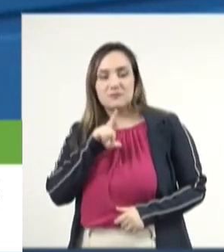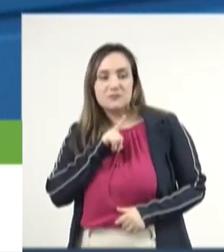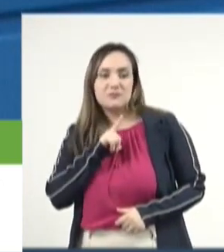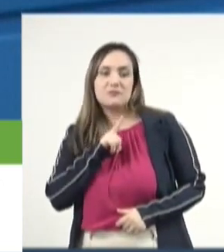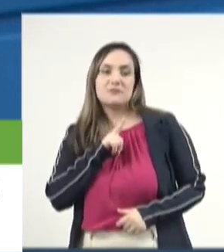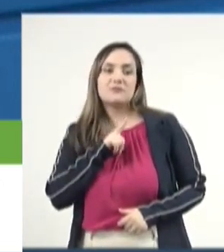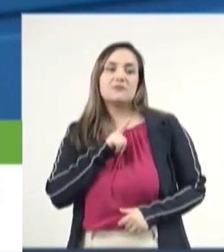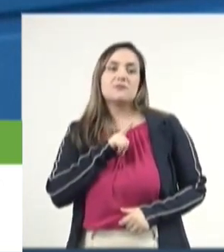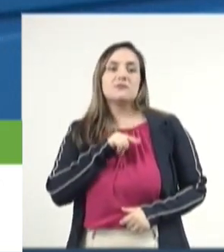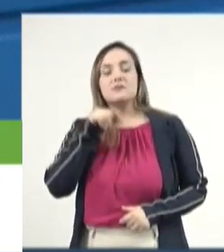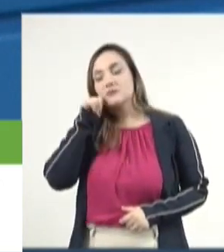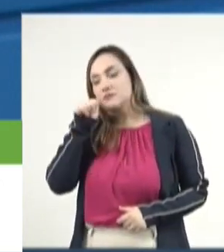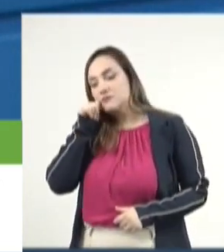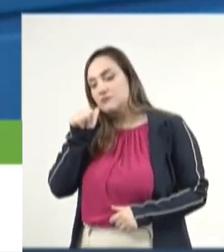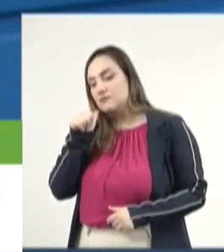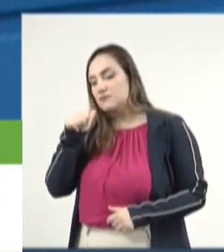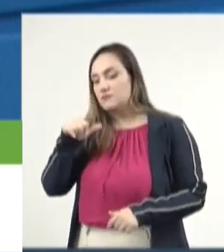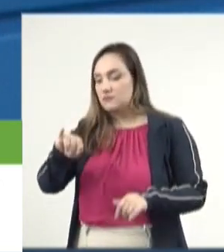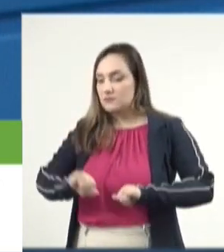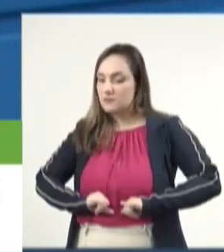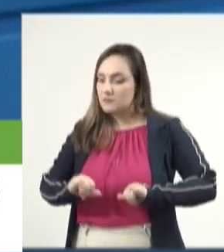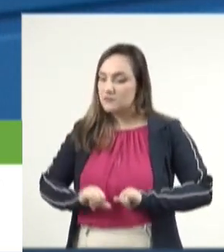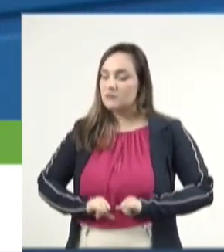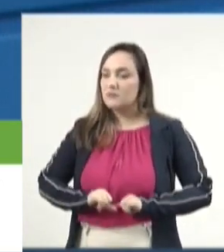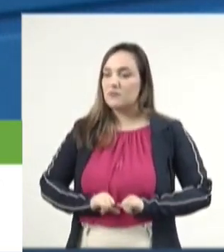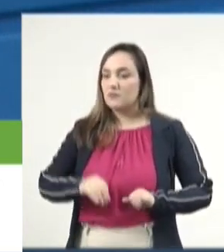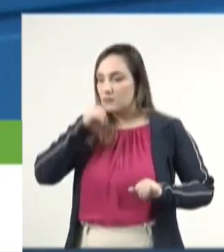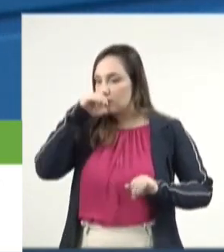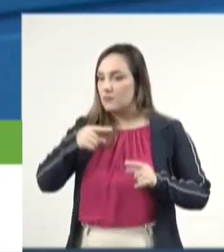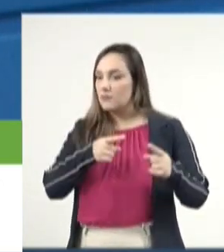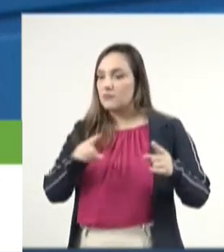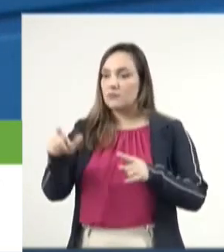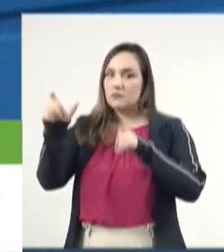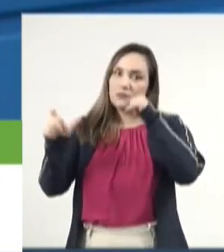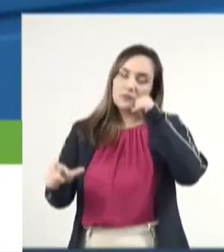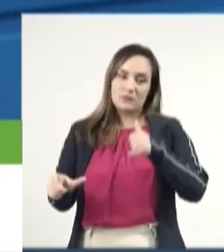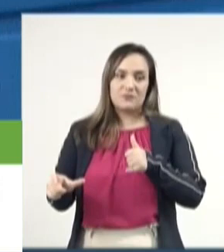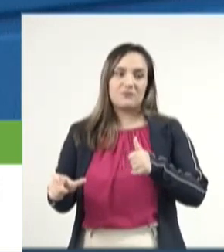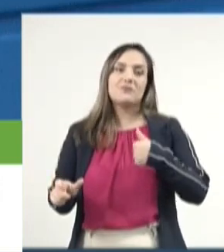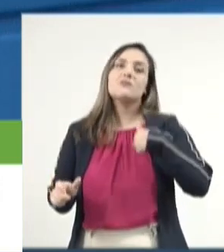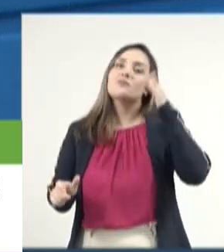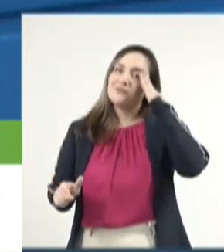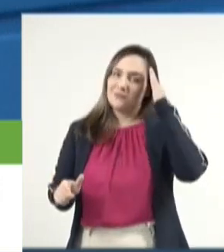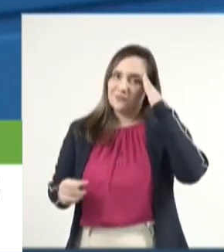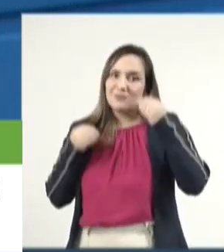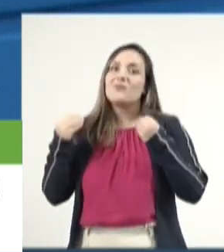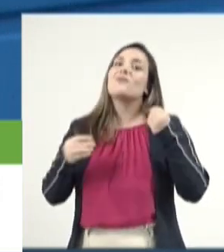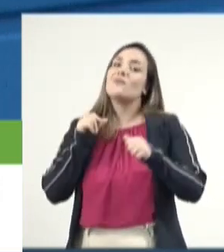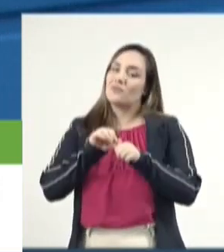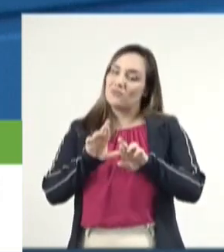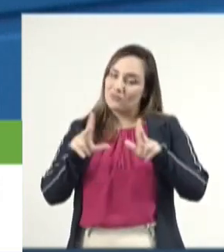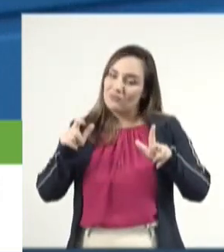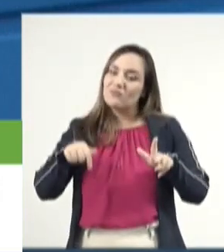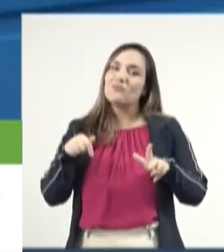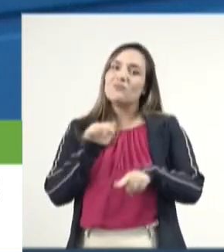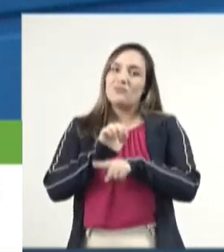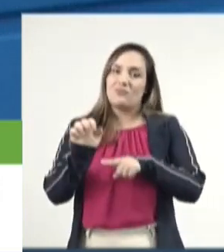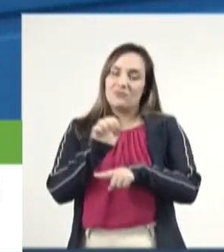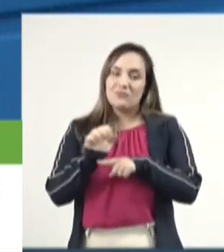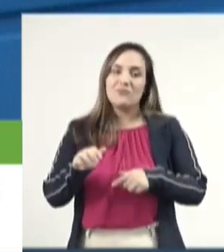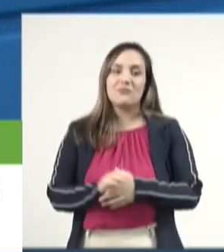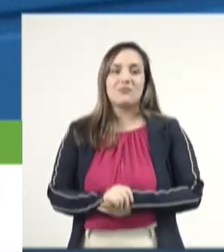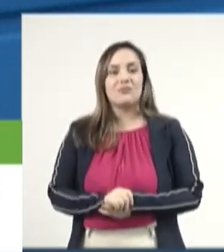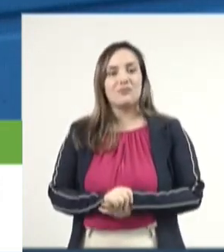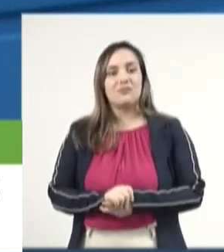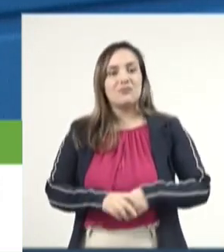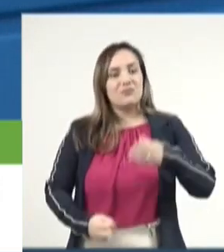uma vítima de violência contra as mulheres. E nós sabemos o quanto isso tem feito a diferença no nosso estado. A